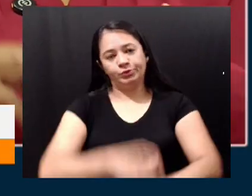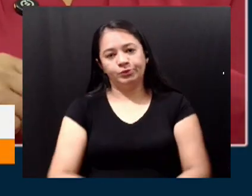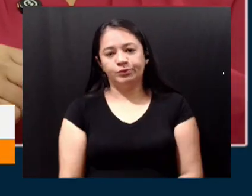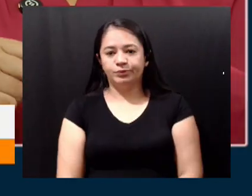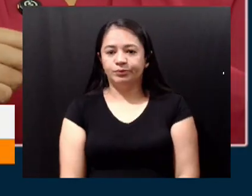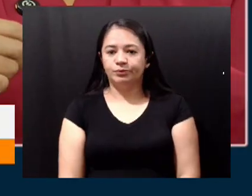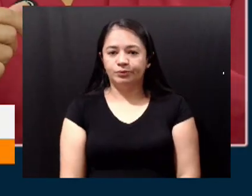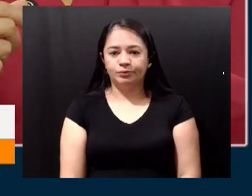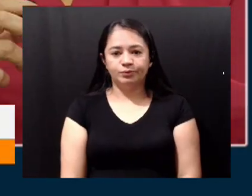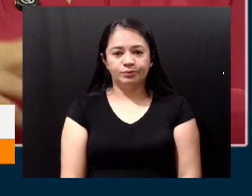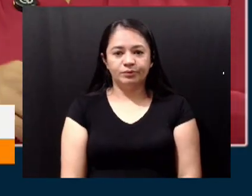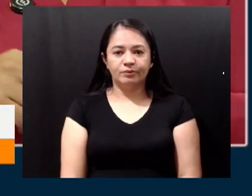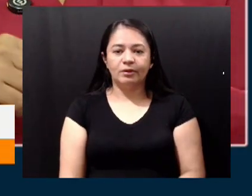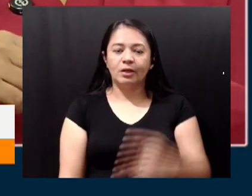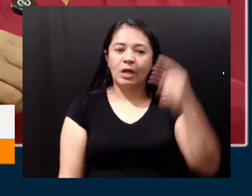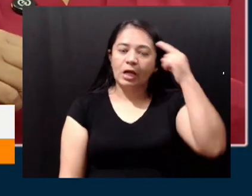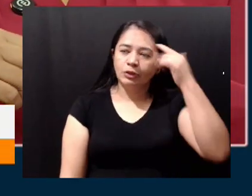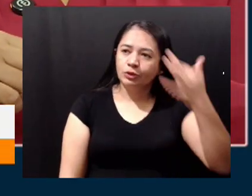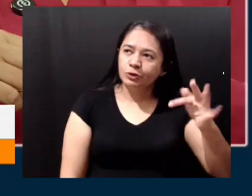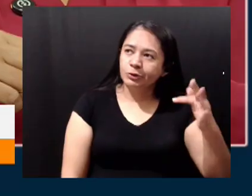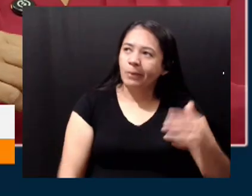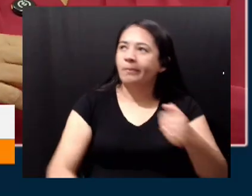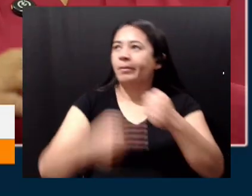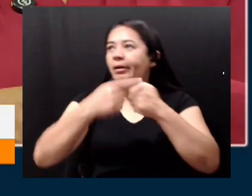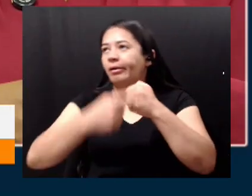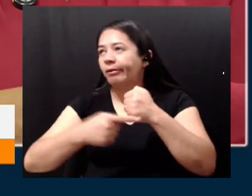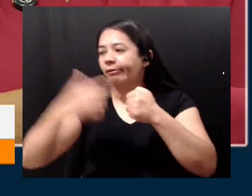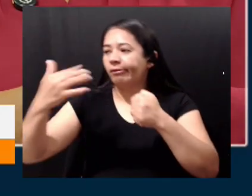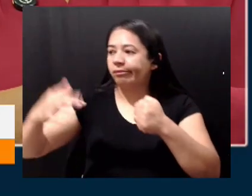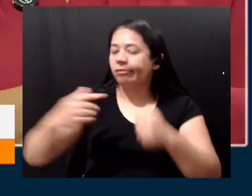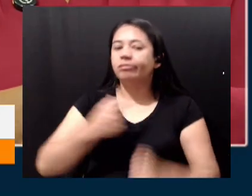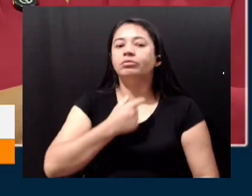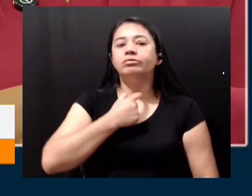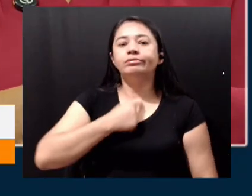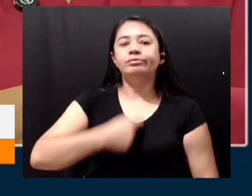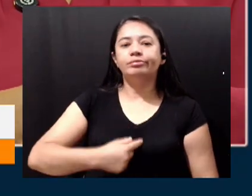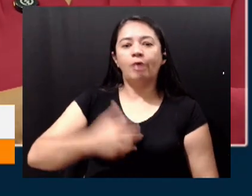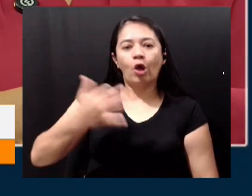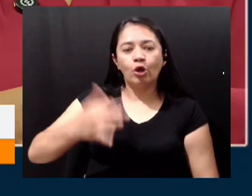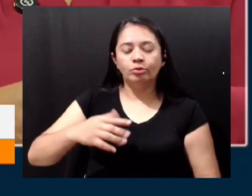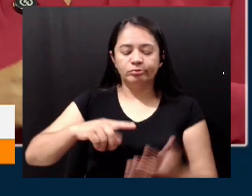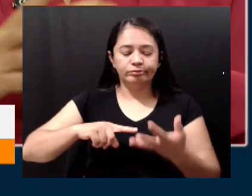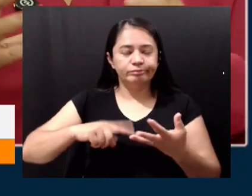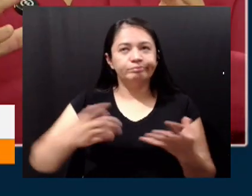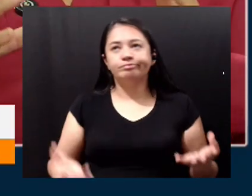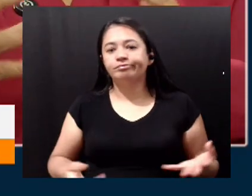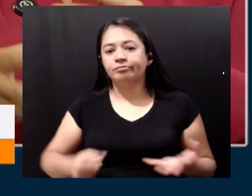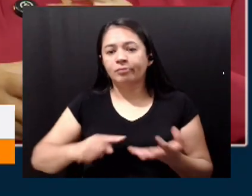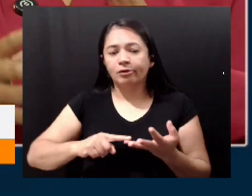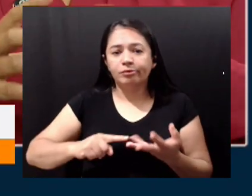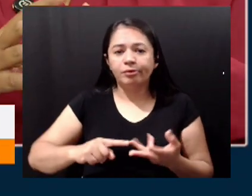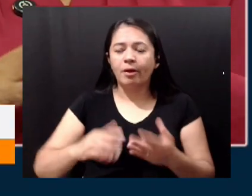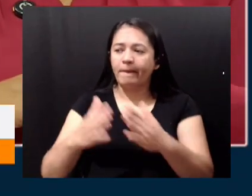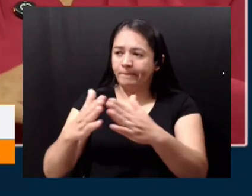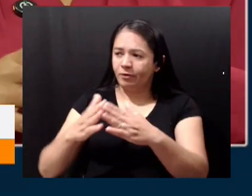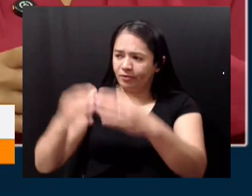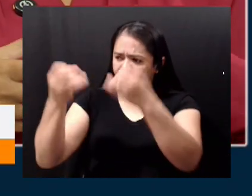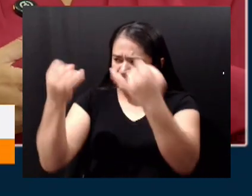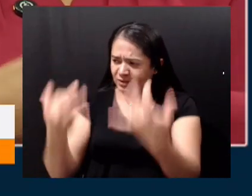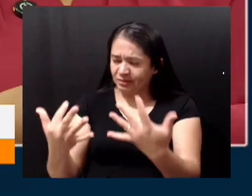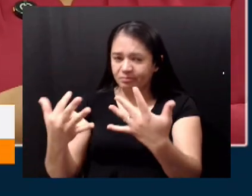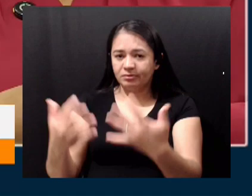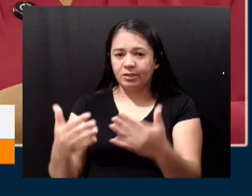de cabeça, a dor nas costas, a dor no estômago, né? Ah, Me fala uma coisa, a combinação